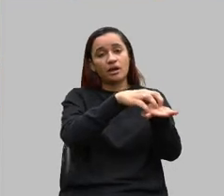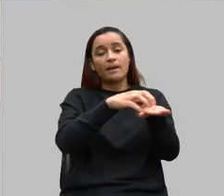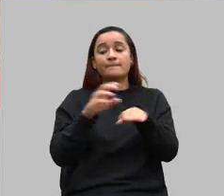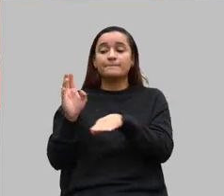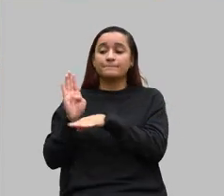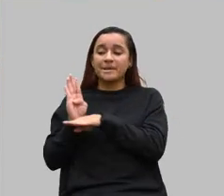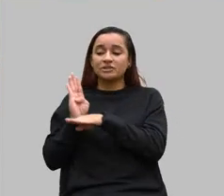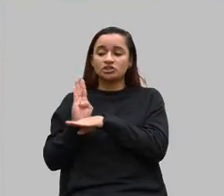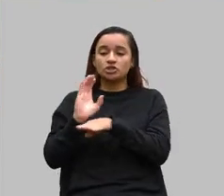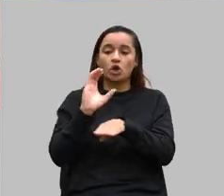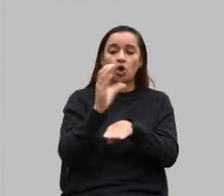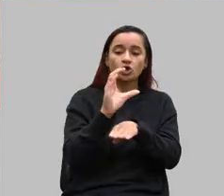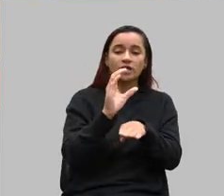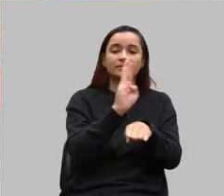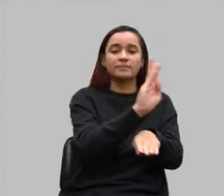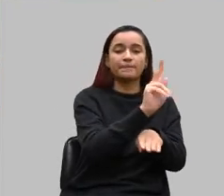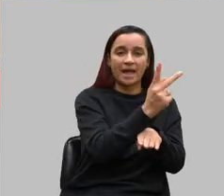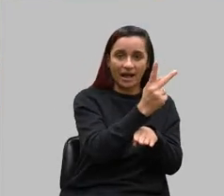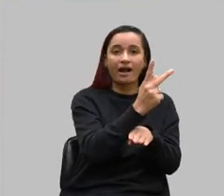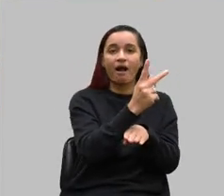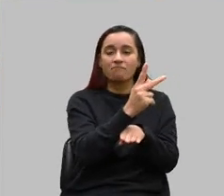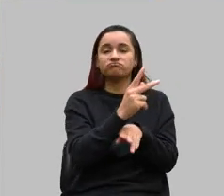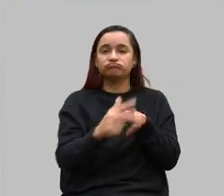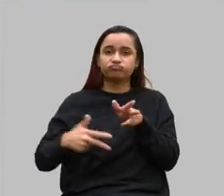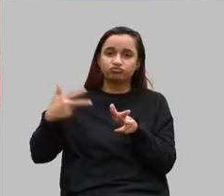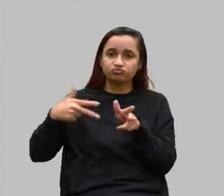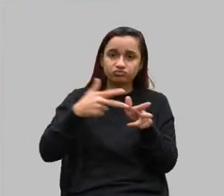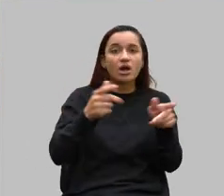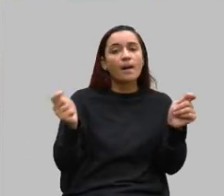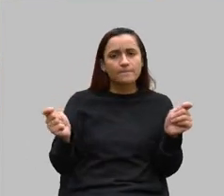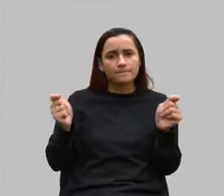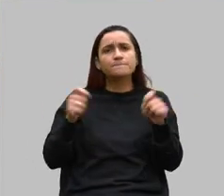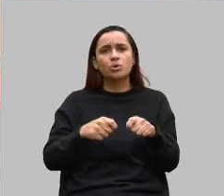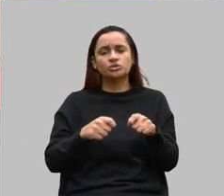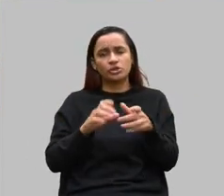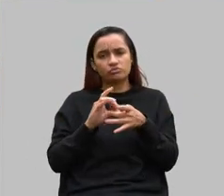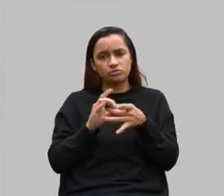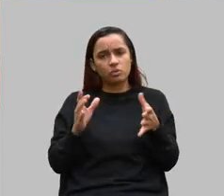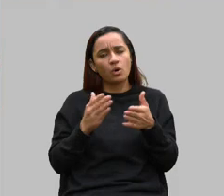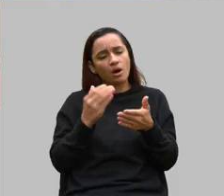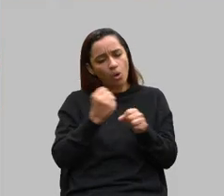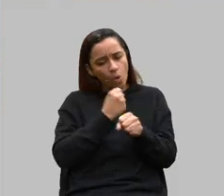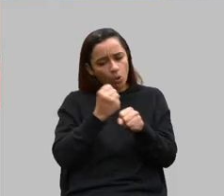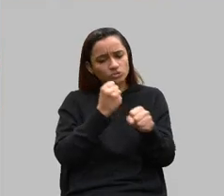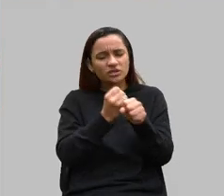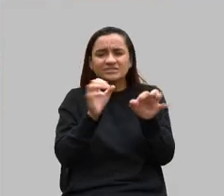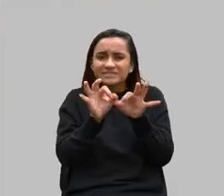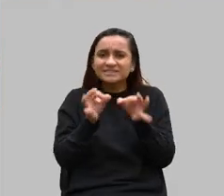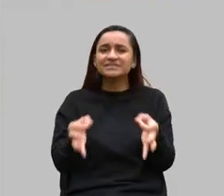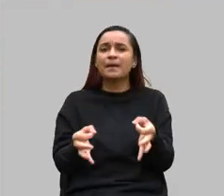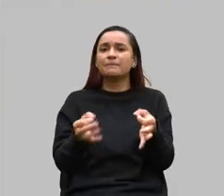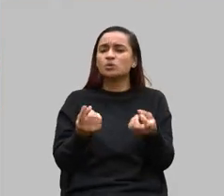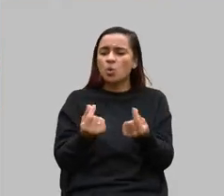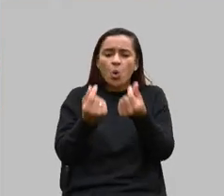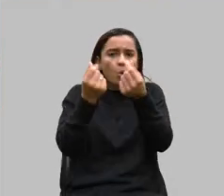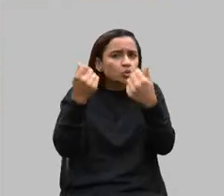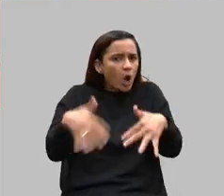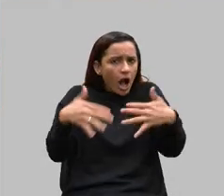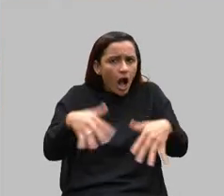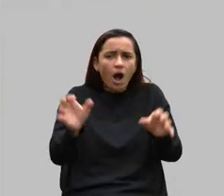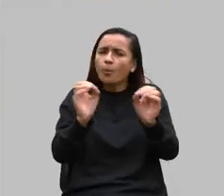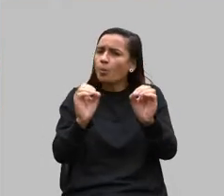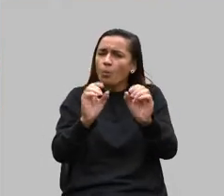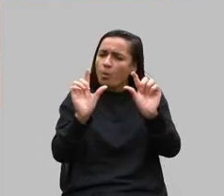contagia Belo Horizonte que é possível de ser ativada relativamente de forma simples a um custo baixo eh